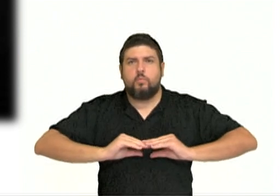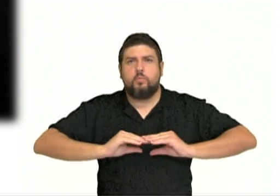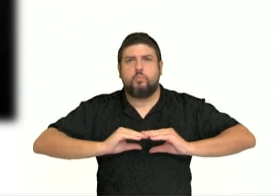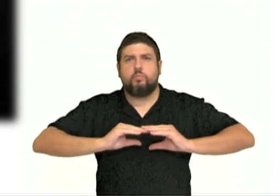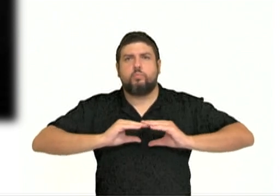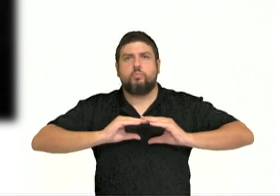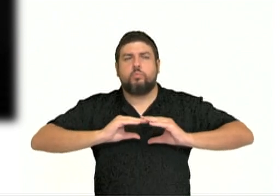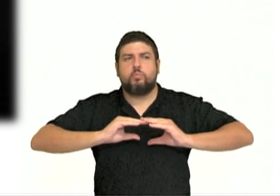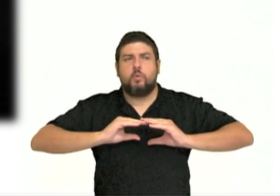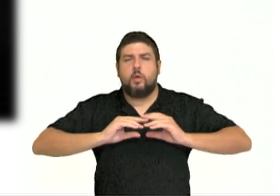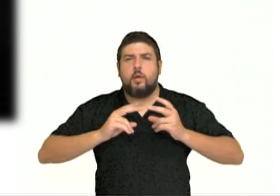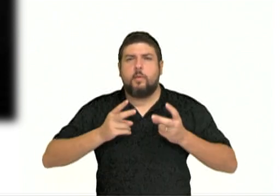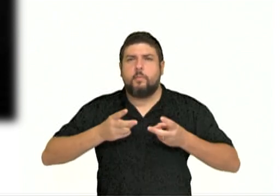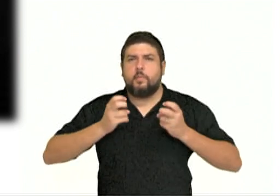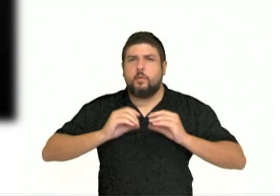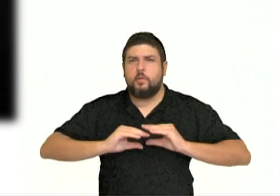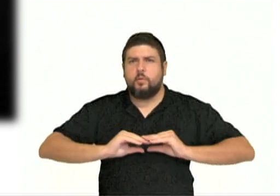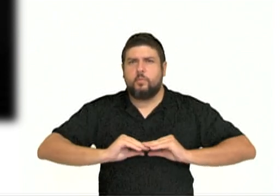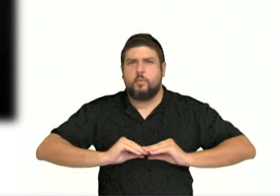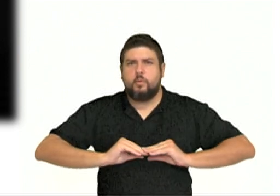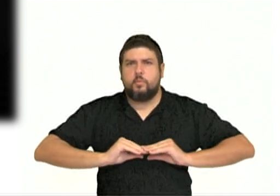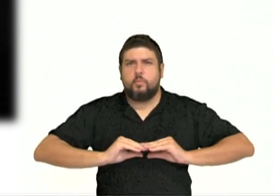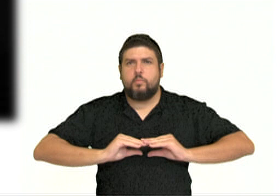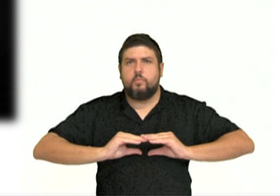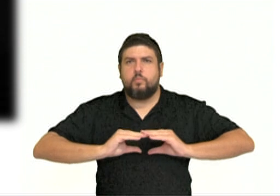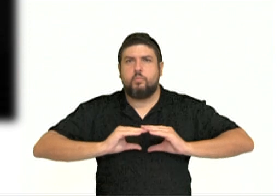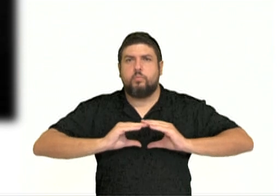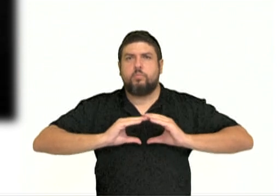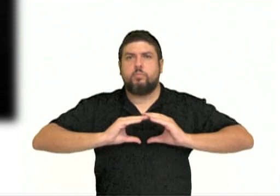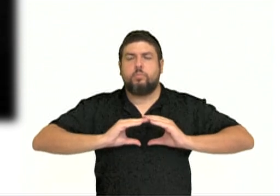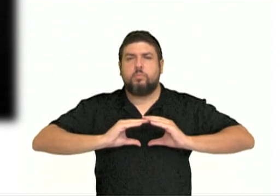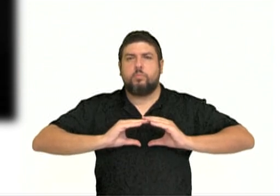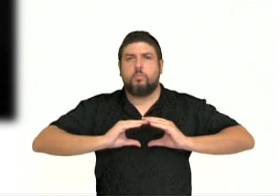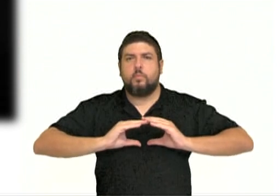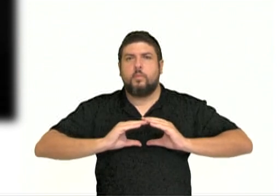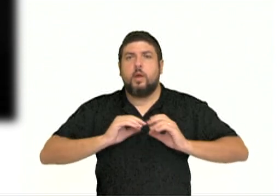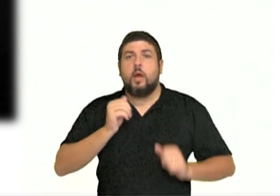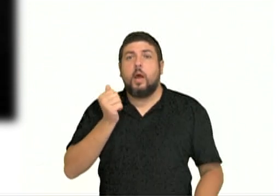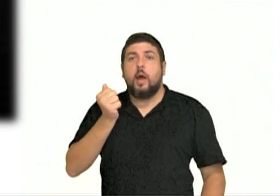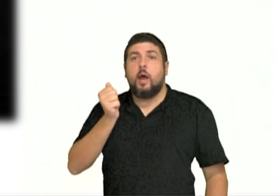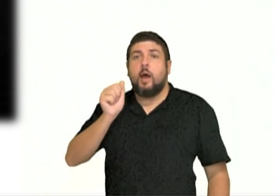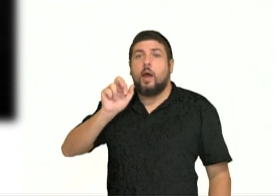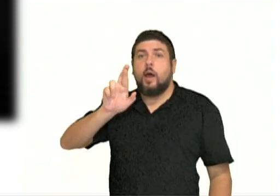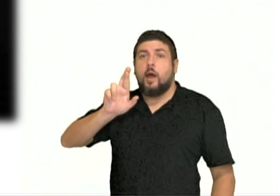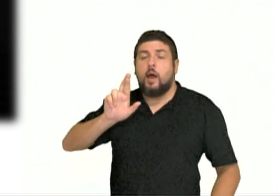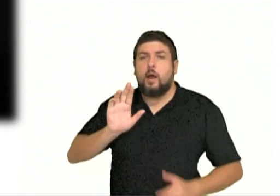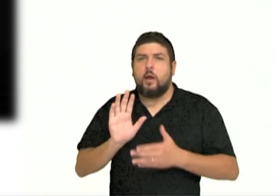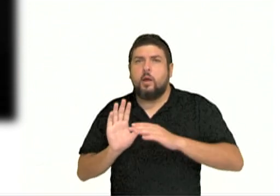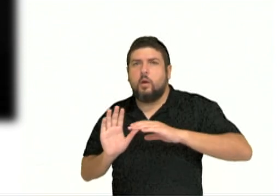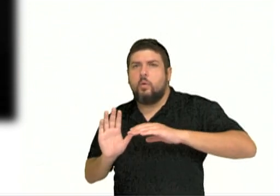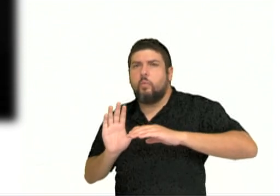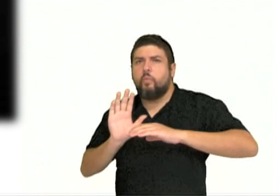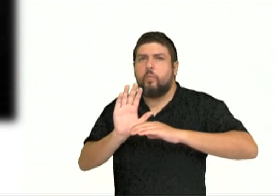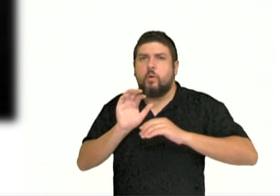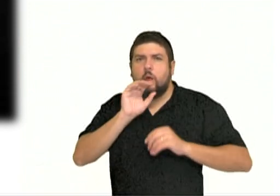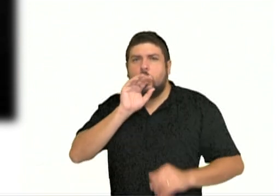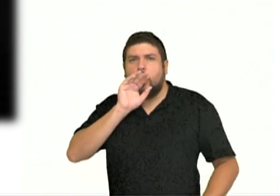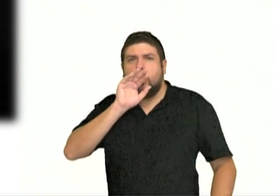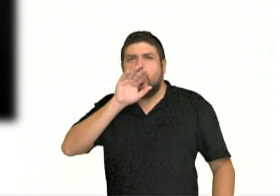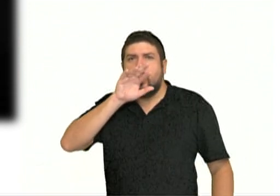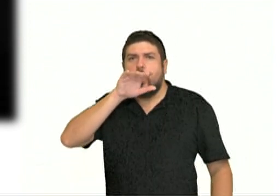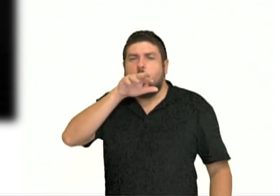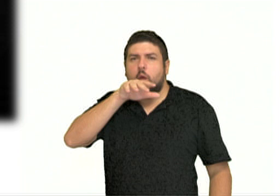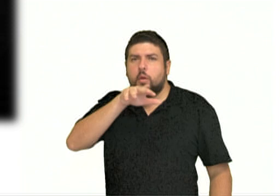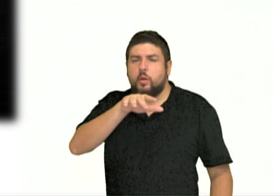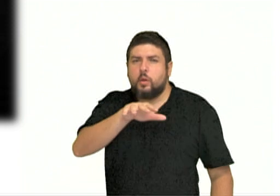está subindo. E isso faz com que o ar que está ali nos pulmões seja empurrado para fora,